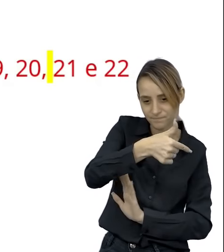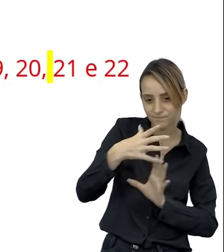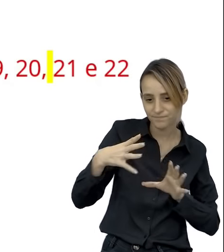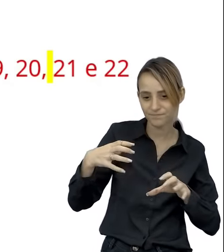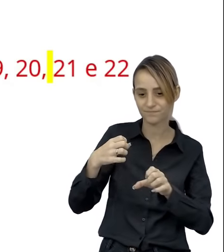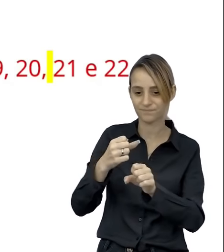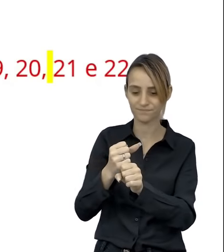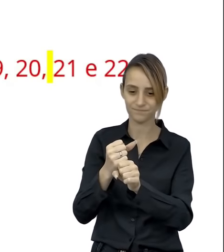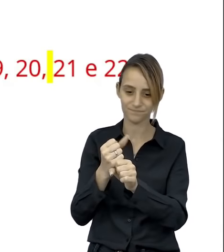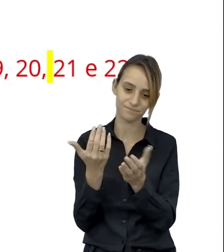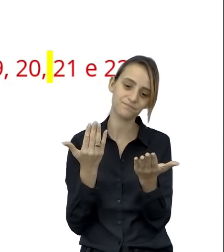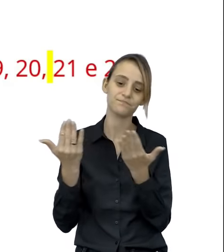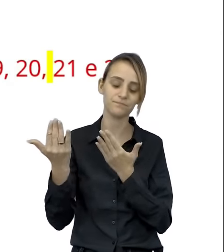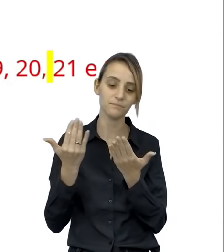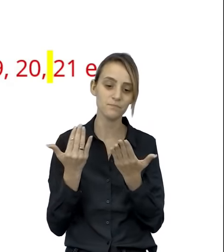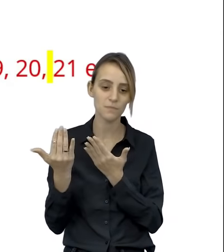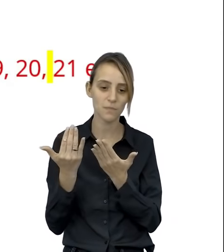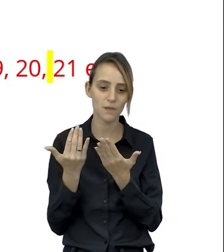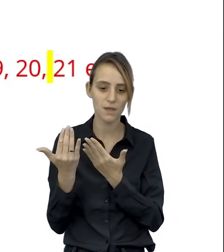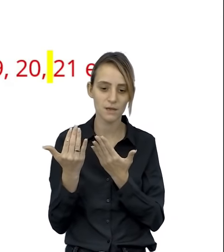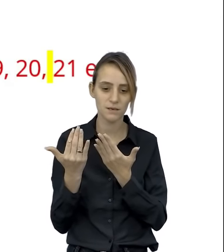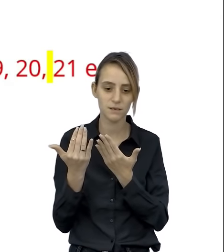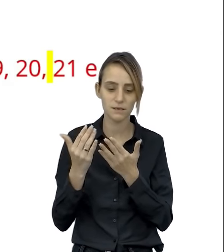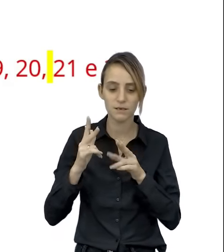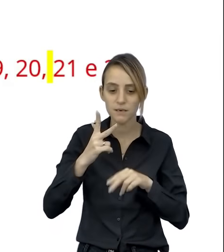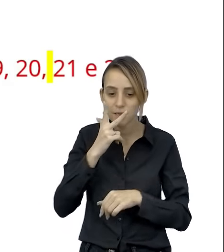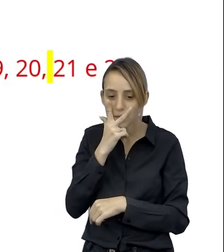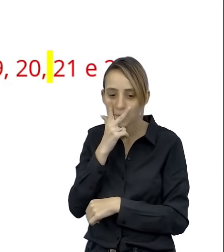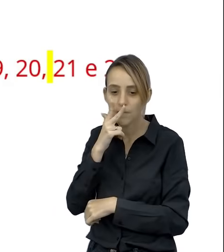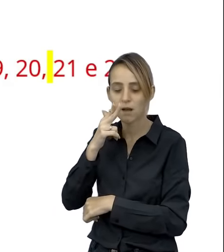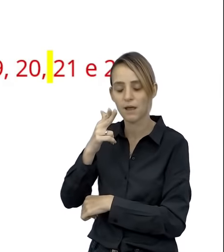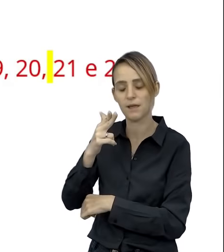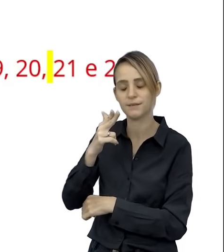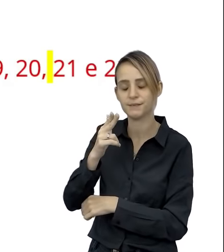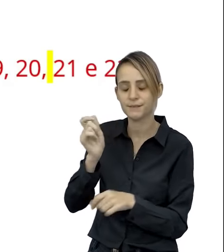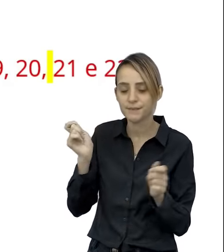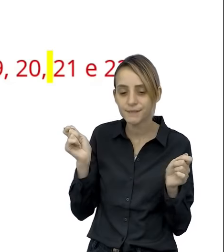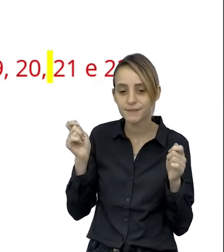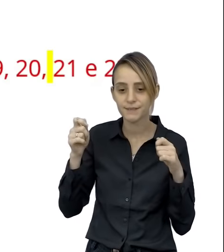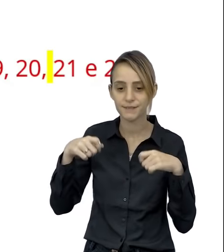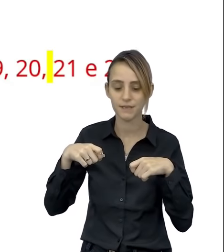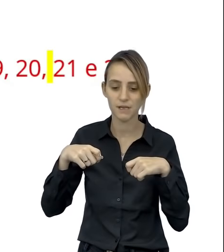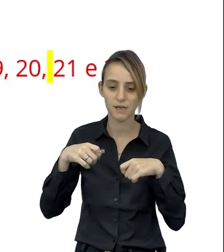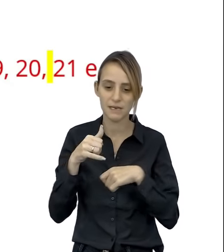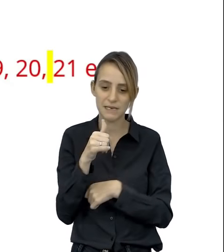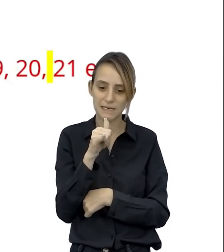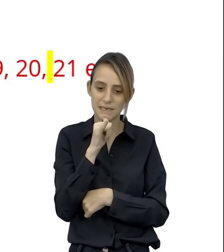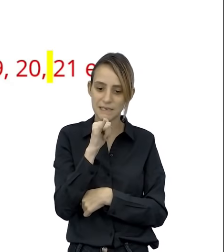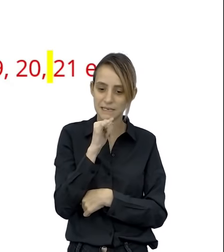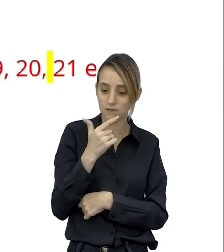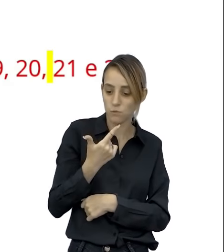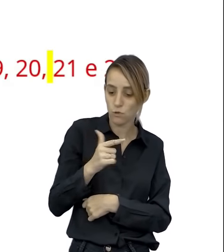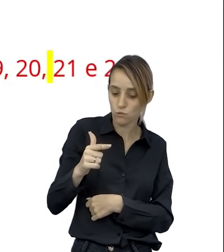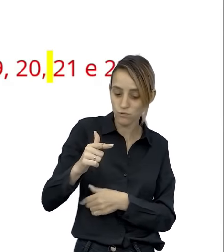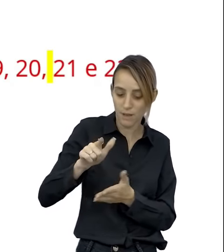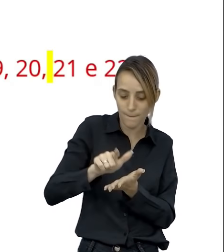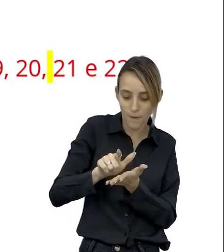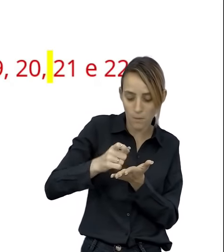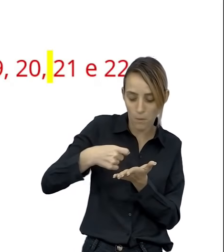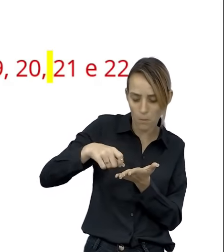podemos dizer que sejam generalizações orais, ou seja, não haverá um registro, haverá